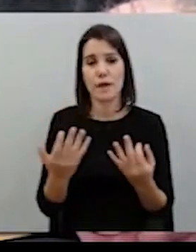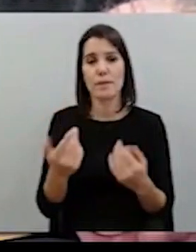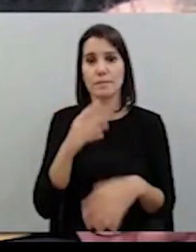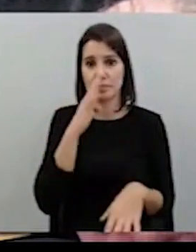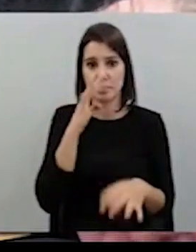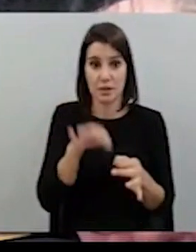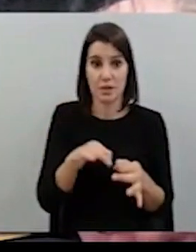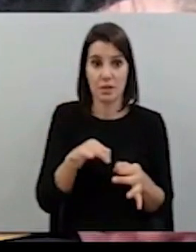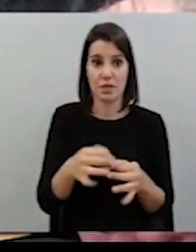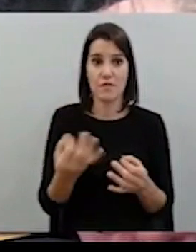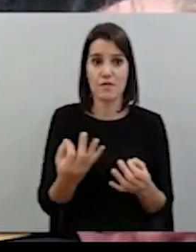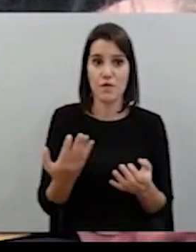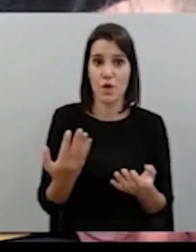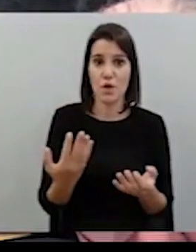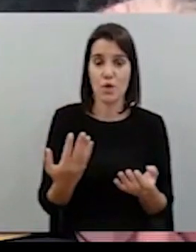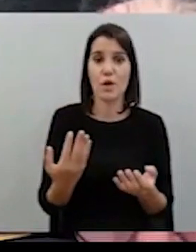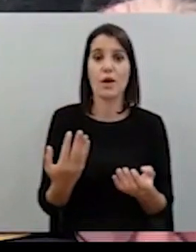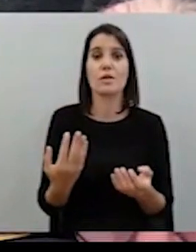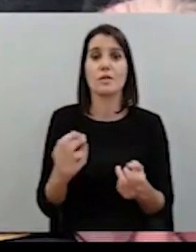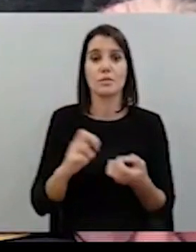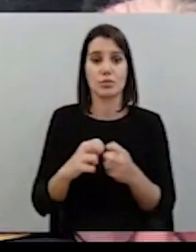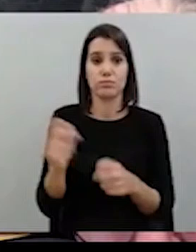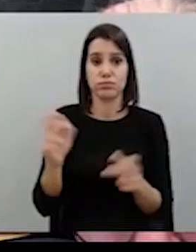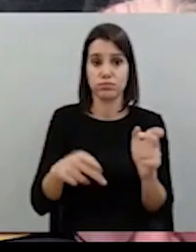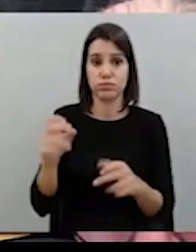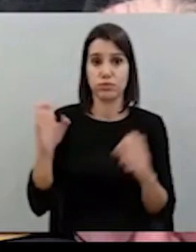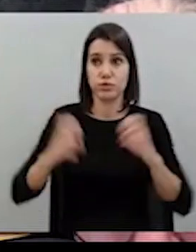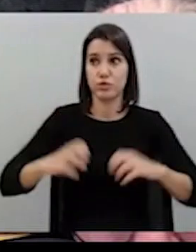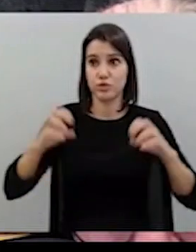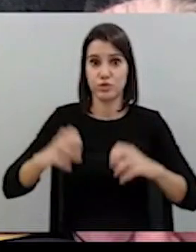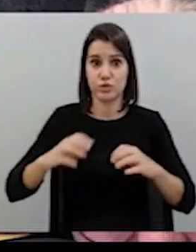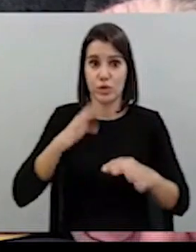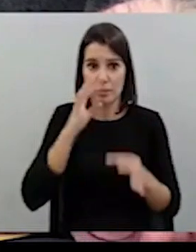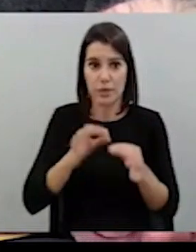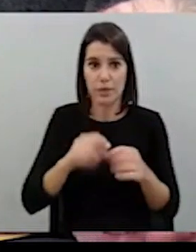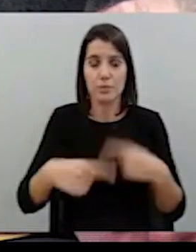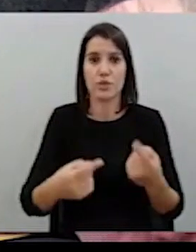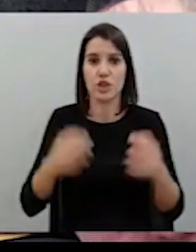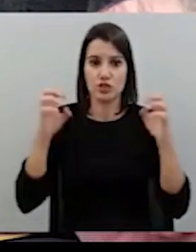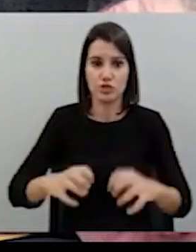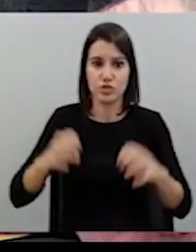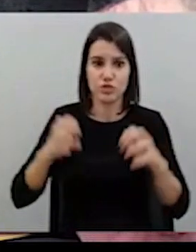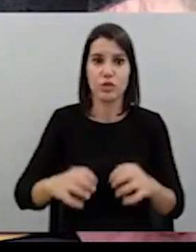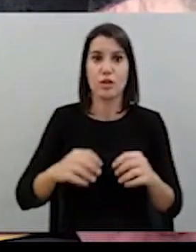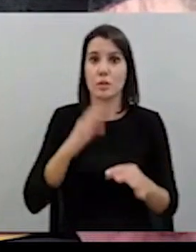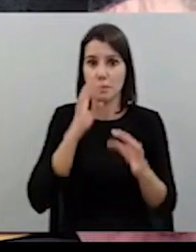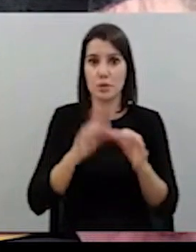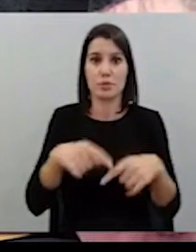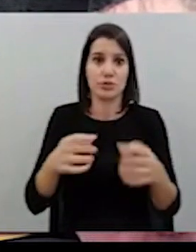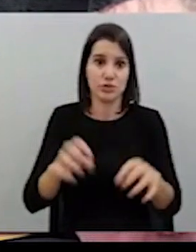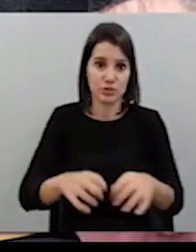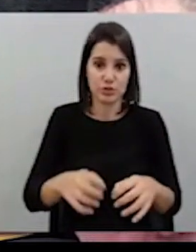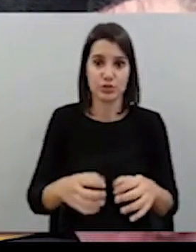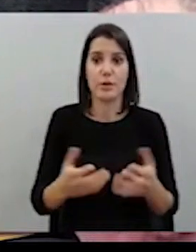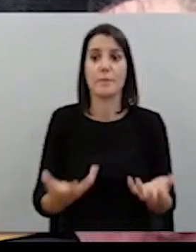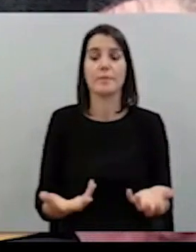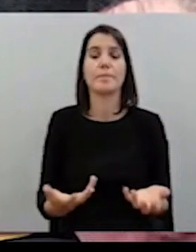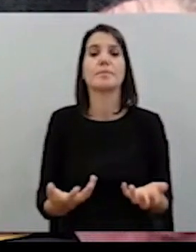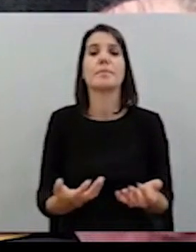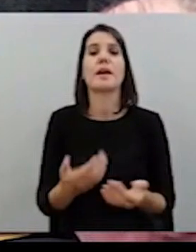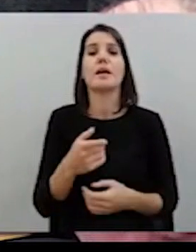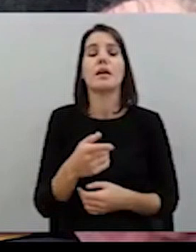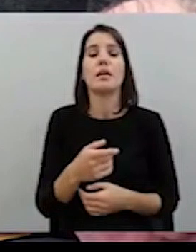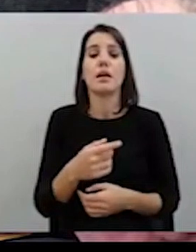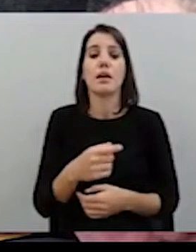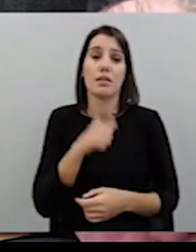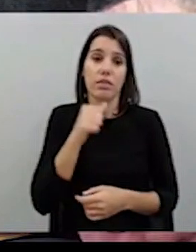curtíssima entre a ocorrência destas chuvas intensas que temos sentido nas últimas semanas. Costuma-se dizer que depois da tempestade